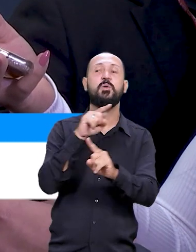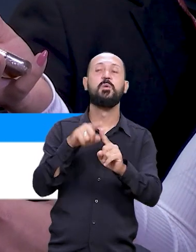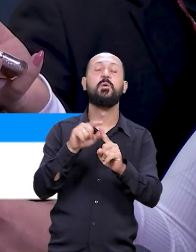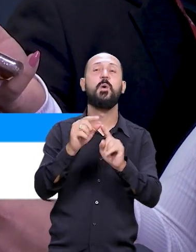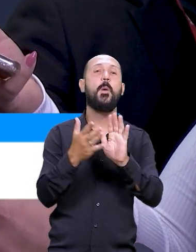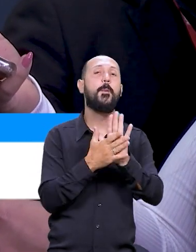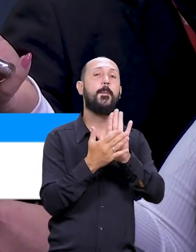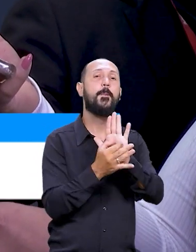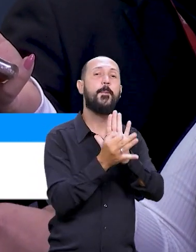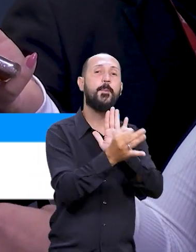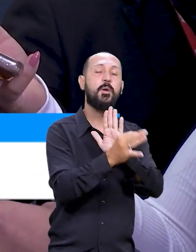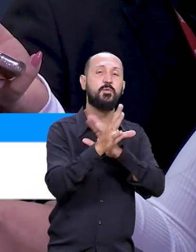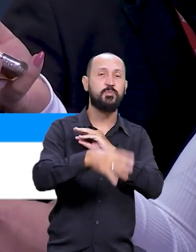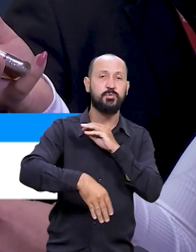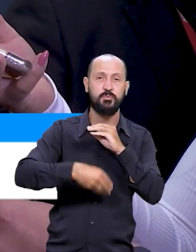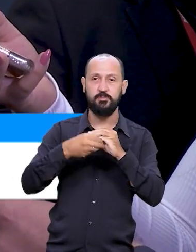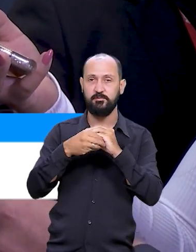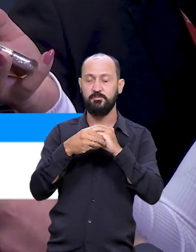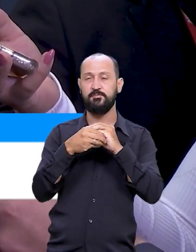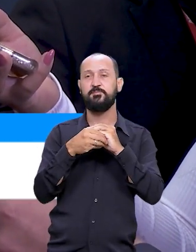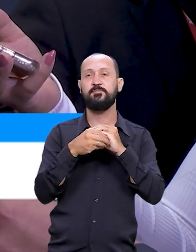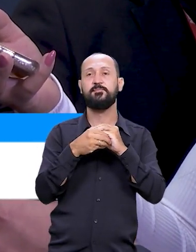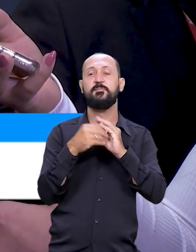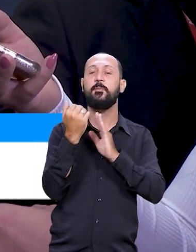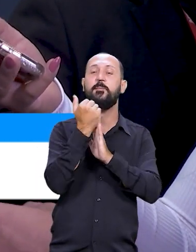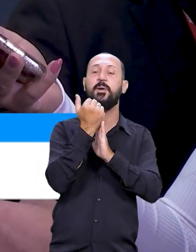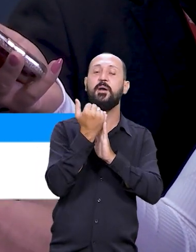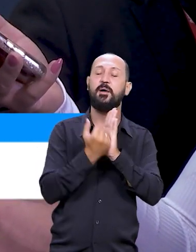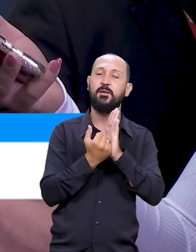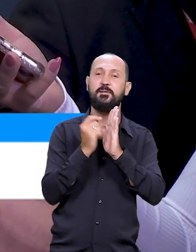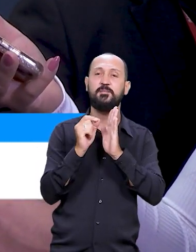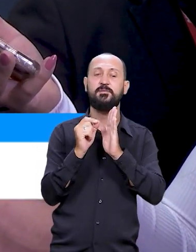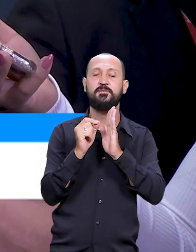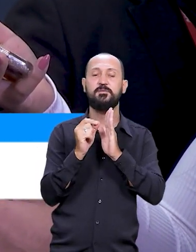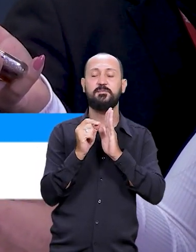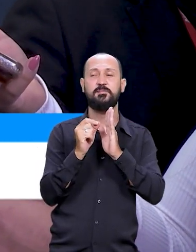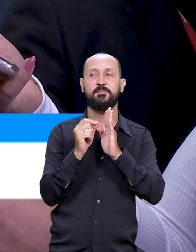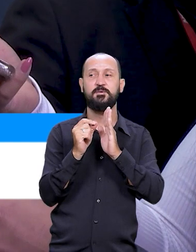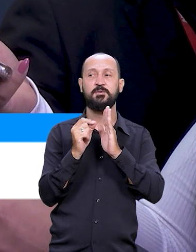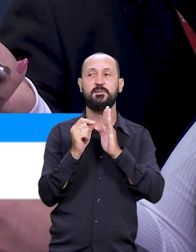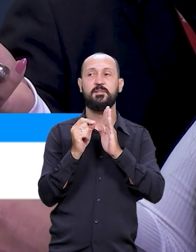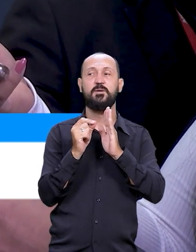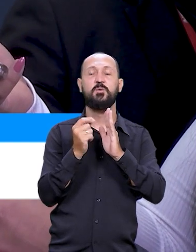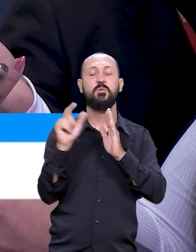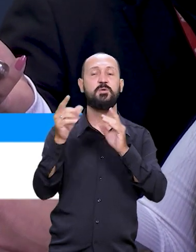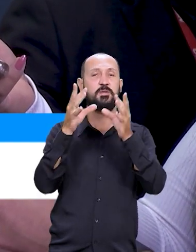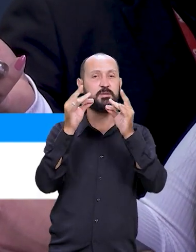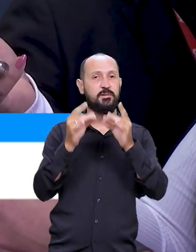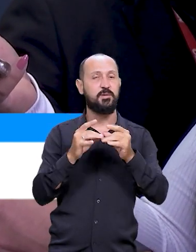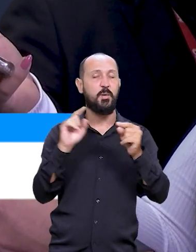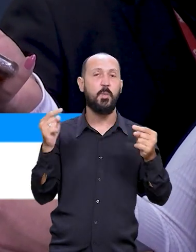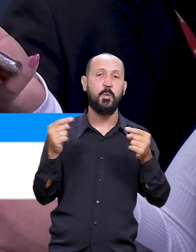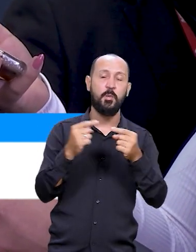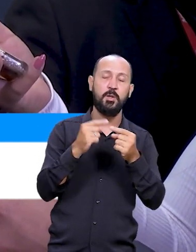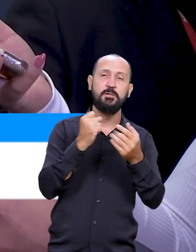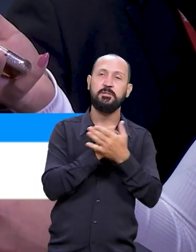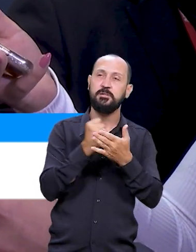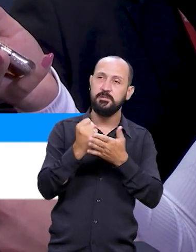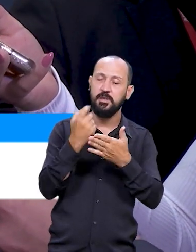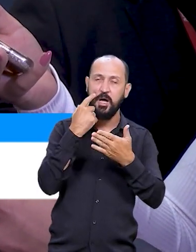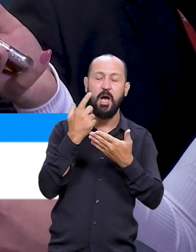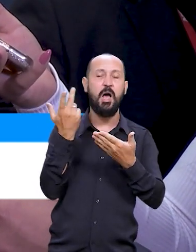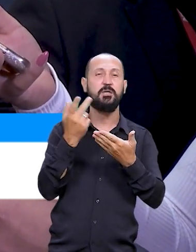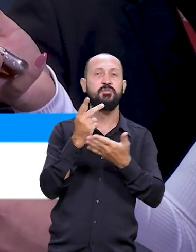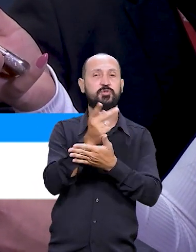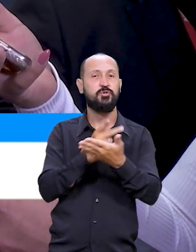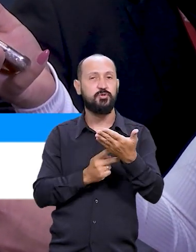discussões e em função disso, proposições de emendas para reduzir outras questões